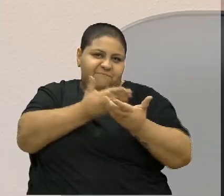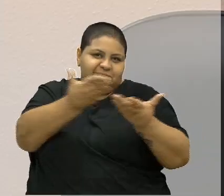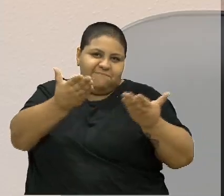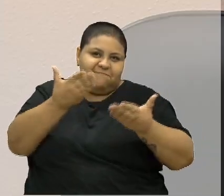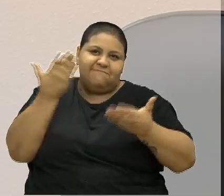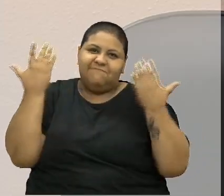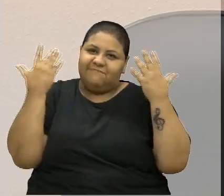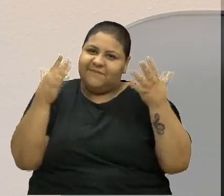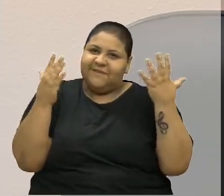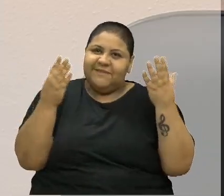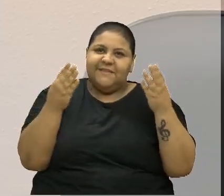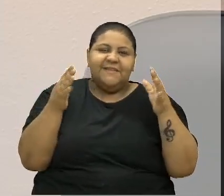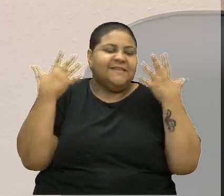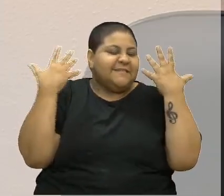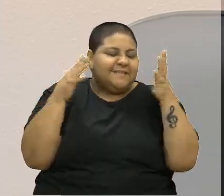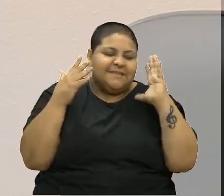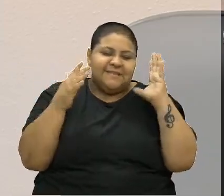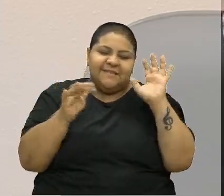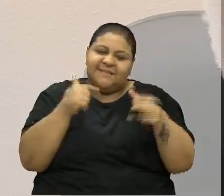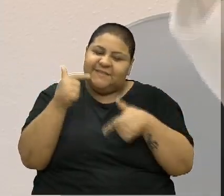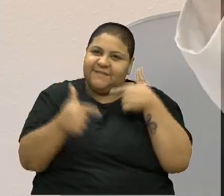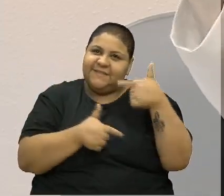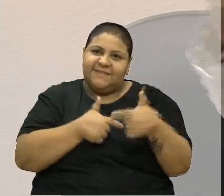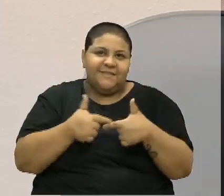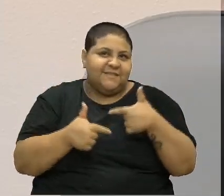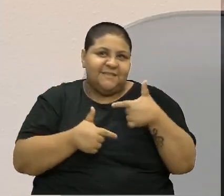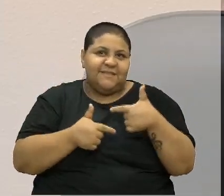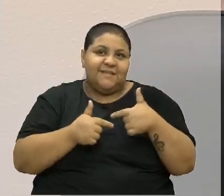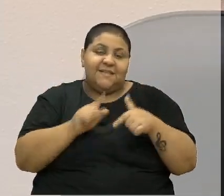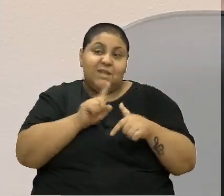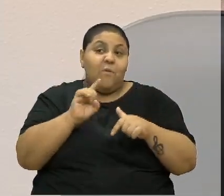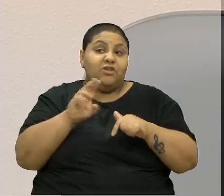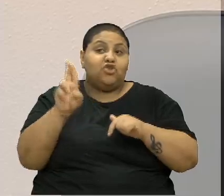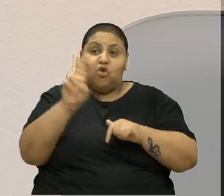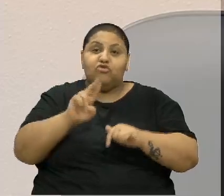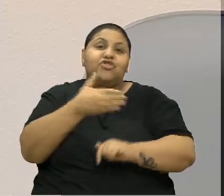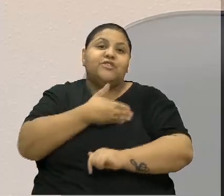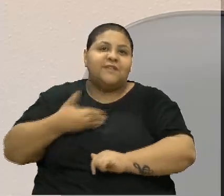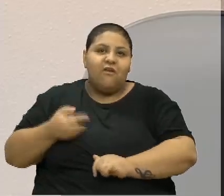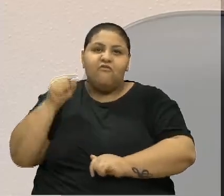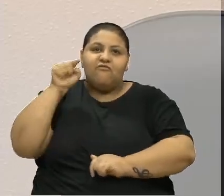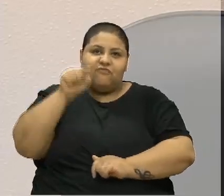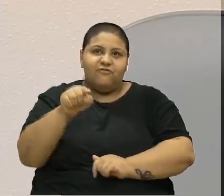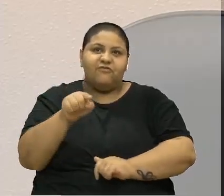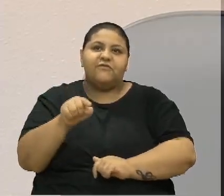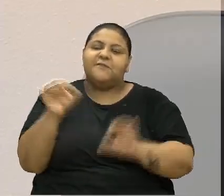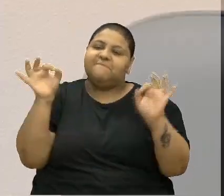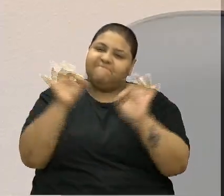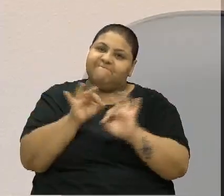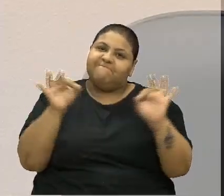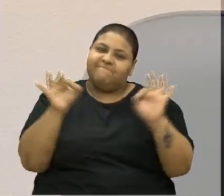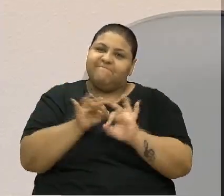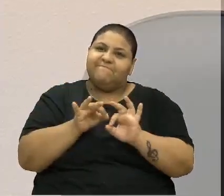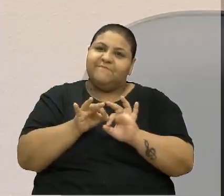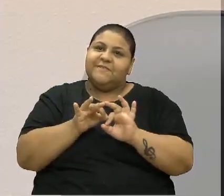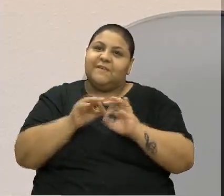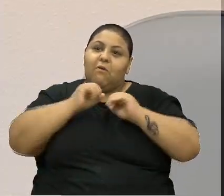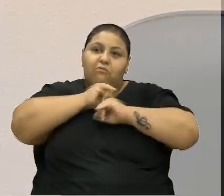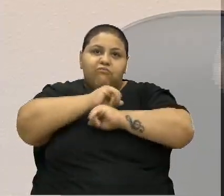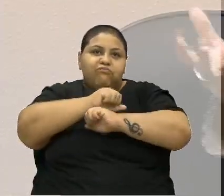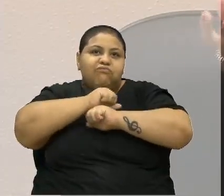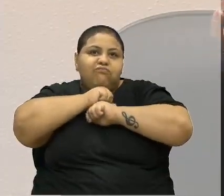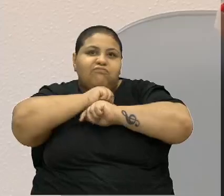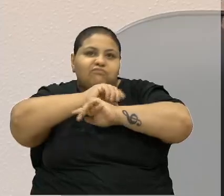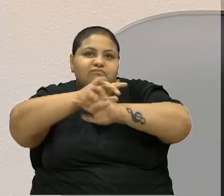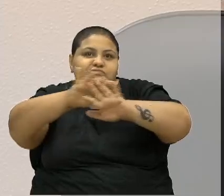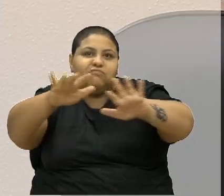Parabéns. Que sensacional esse trabalho. É mais do que utilidade pública, né? Vocês são sensacionais. Que se multipliquem projetos assim,